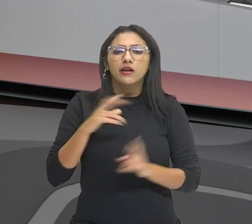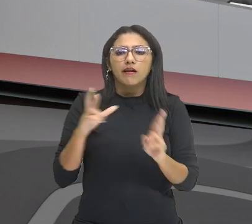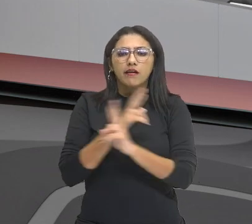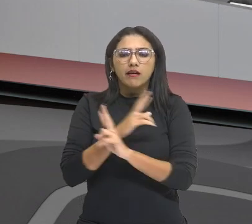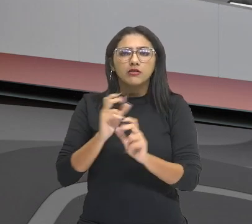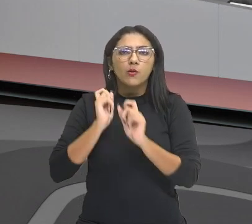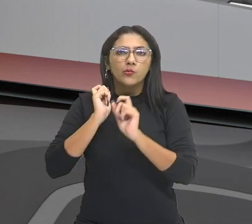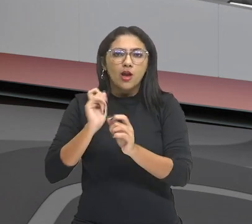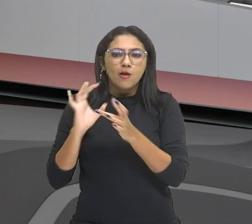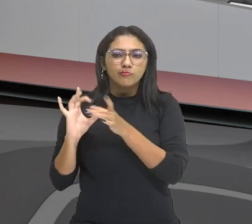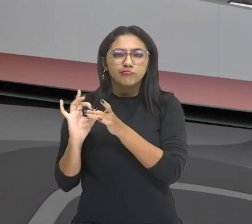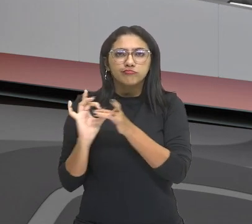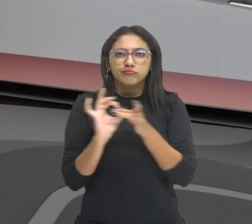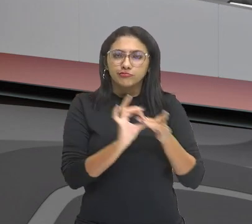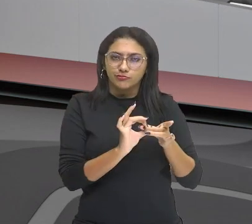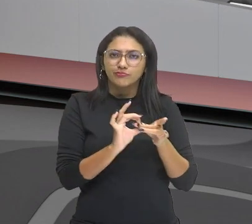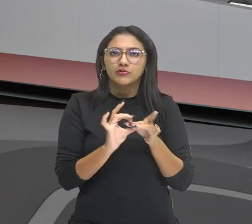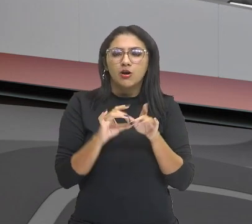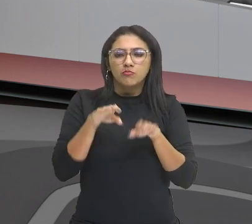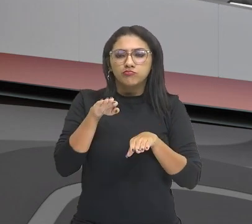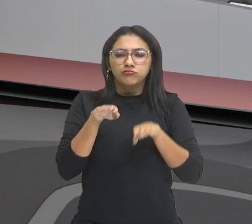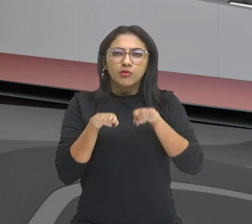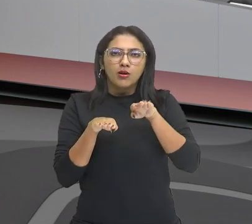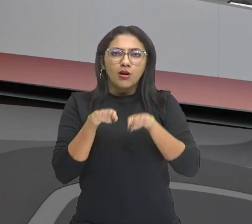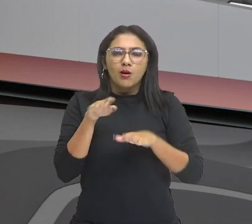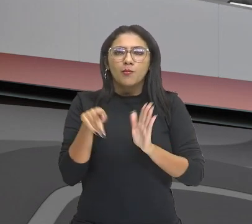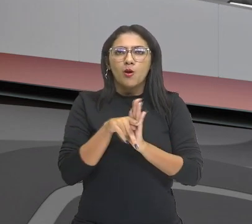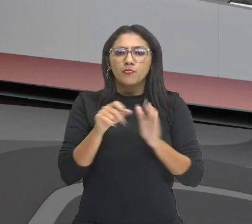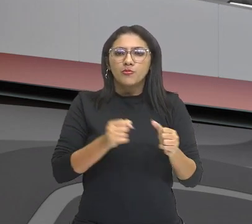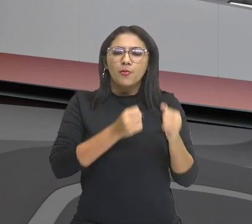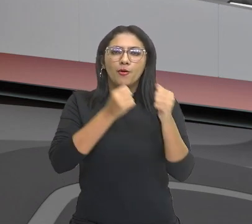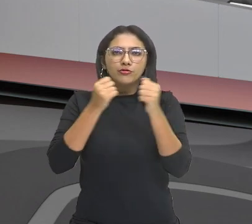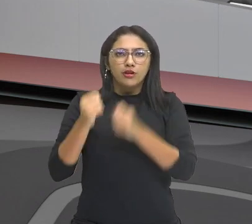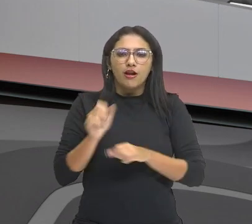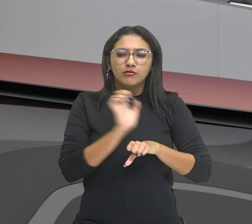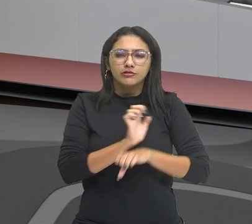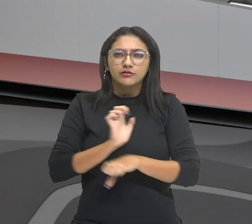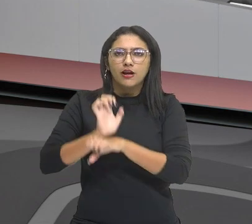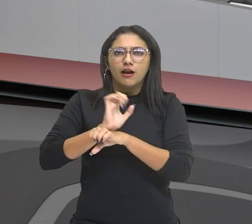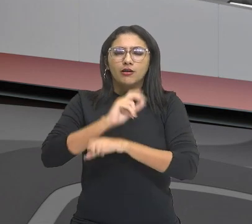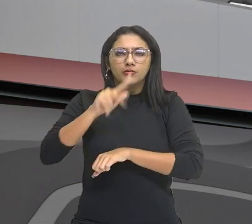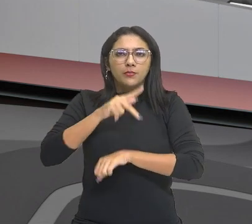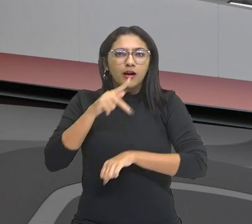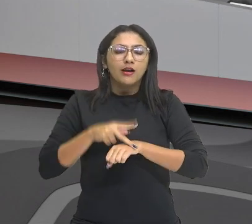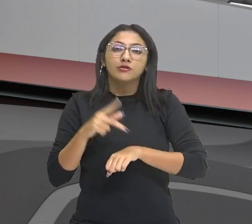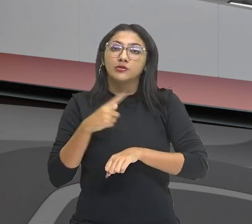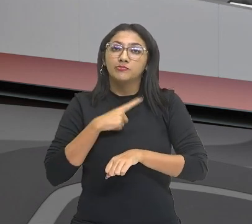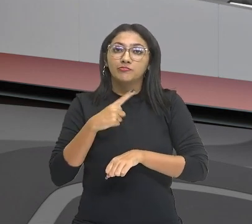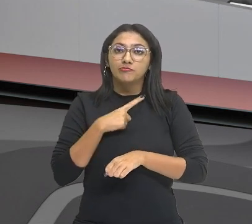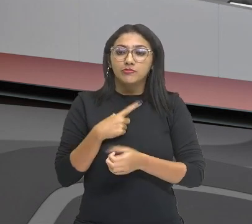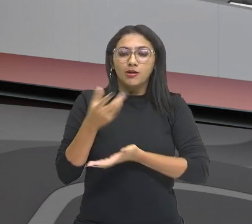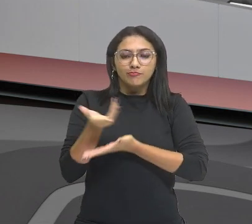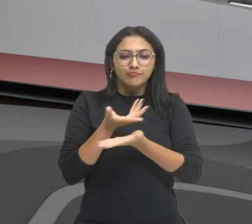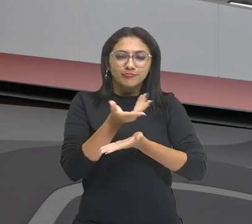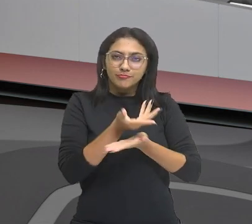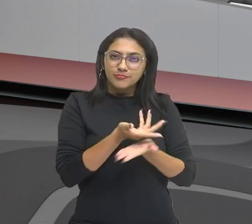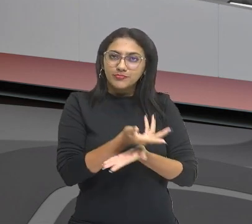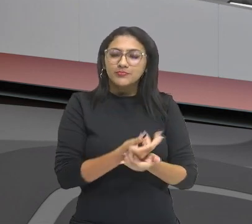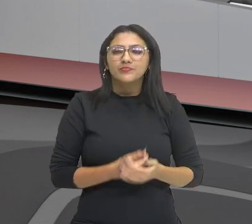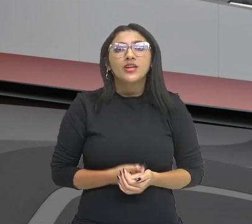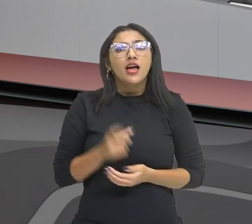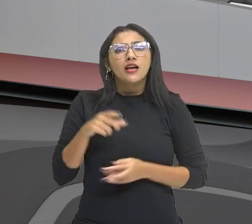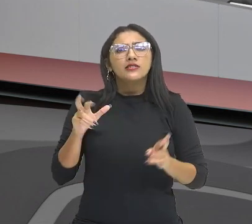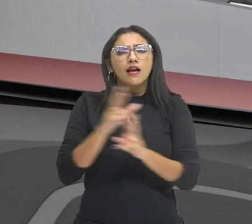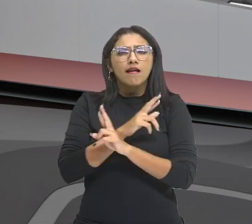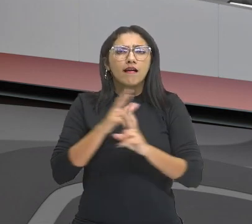de forças e equilíbrio de poder que os Estados-nações, que os países vão estabelecer entre si. Essas